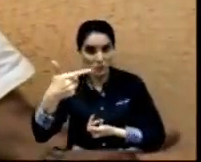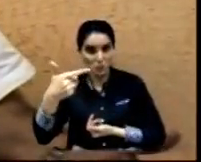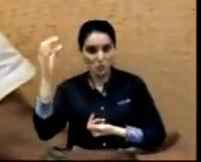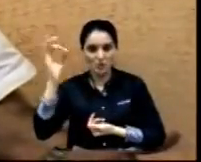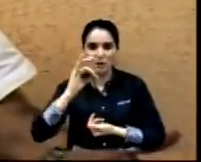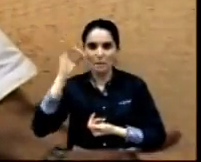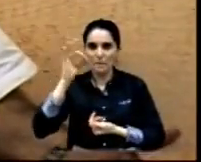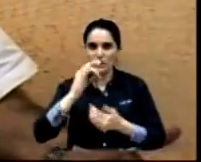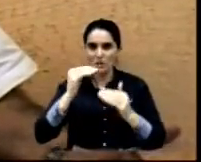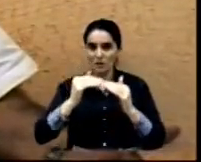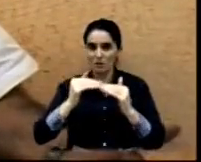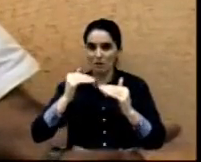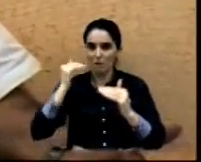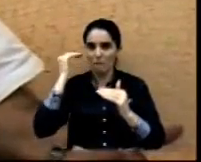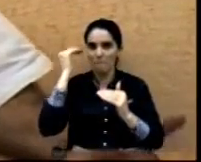radares?